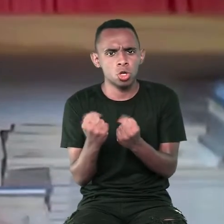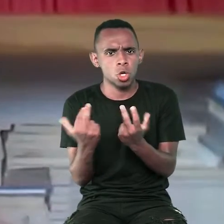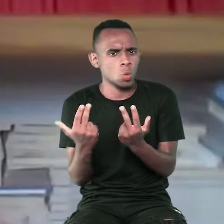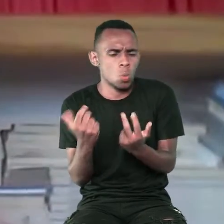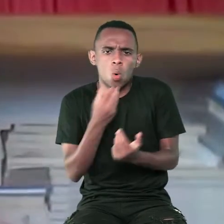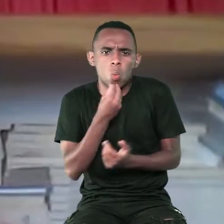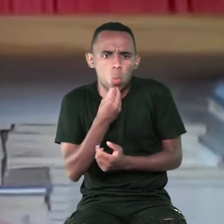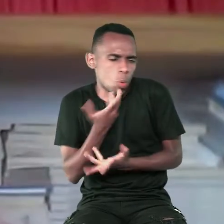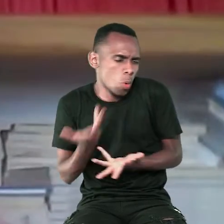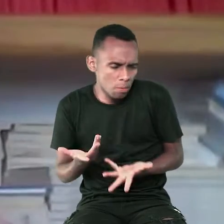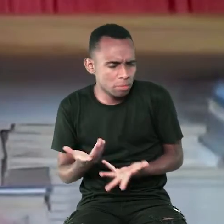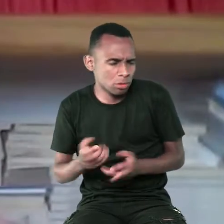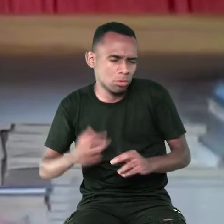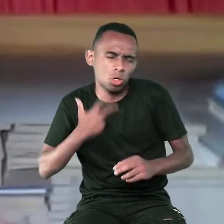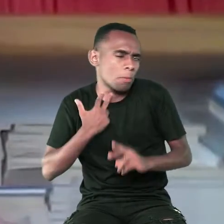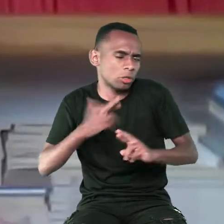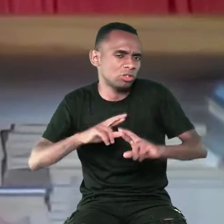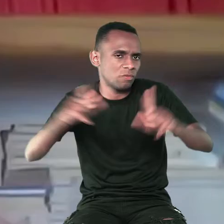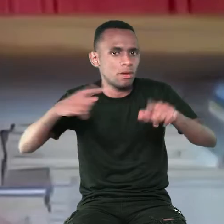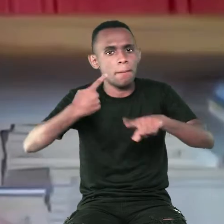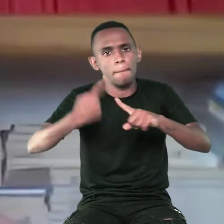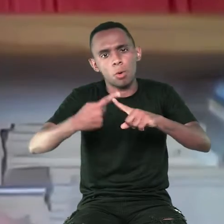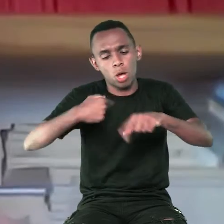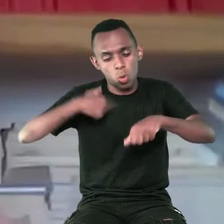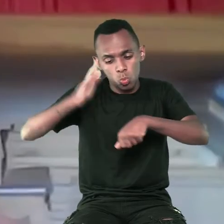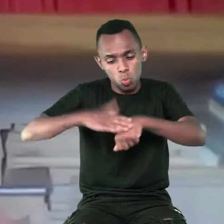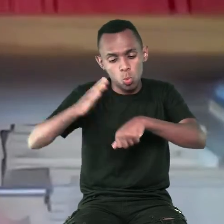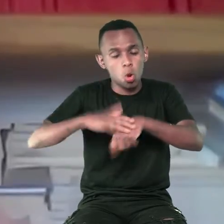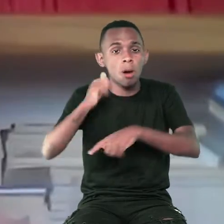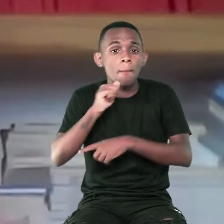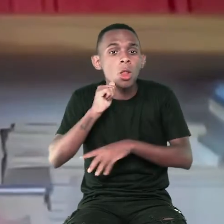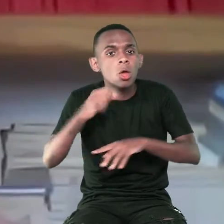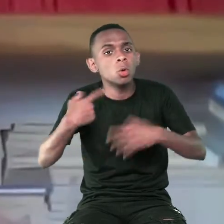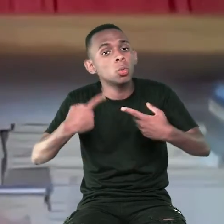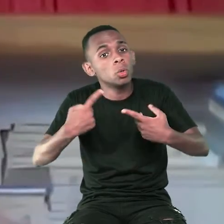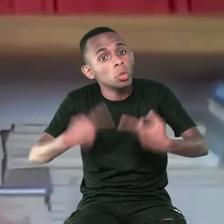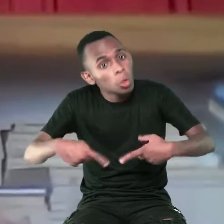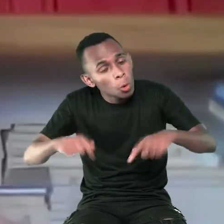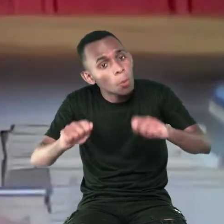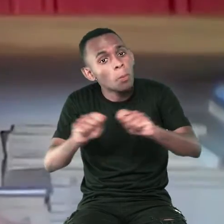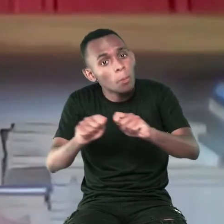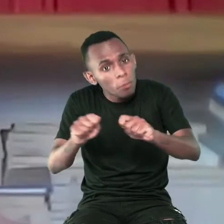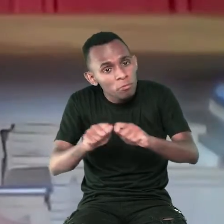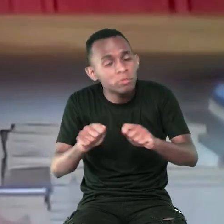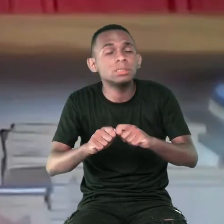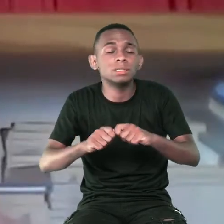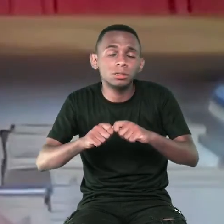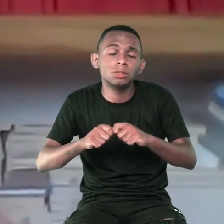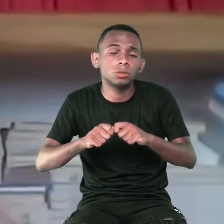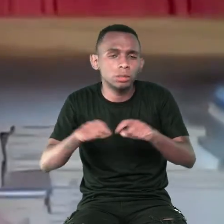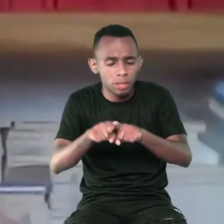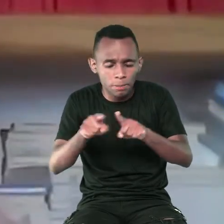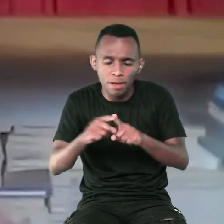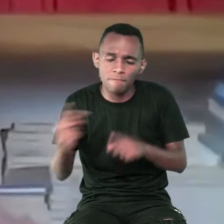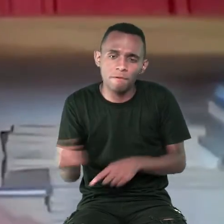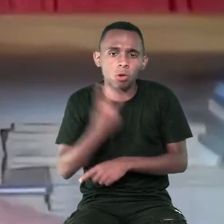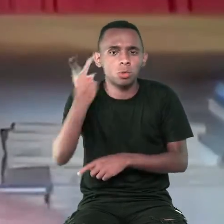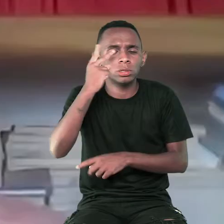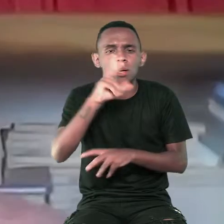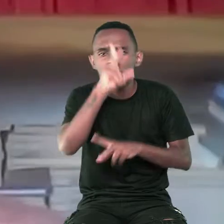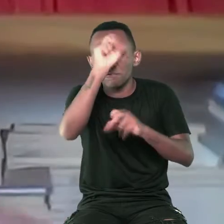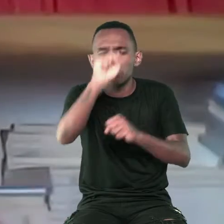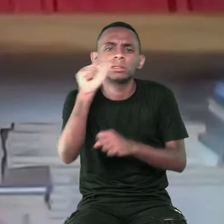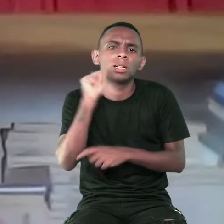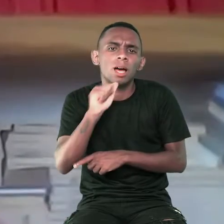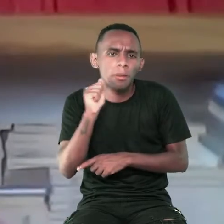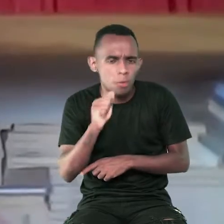né? Não poderia ser diferente, porque eu sou mulher e porque eu preciso, né? E devo valorizar a força da mulher, não, né,